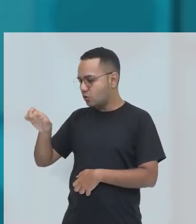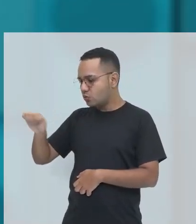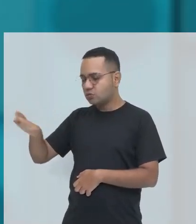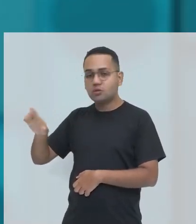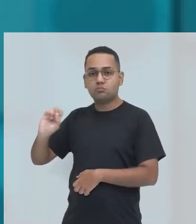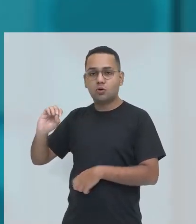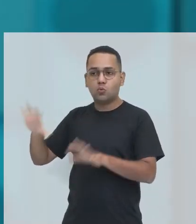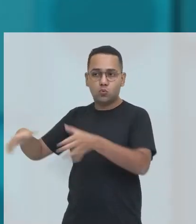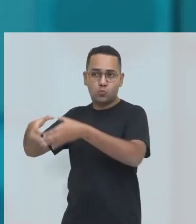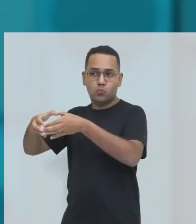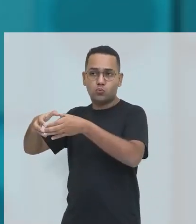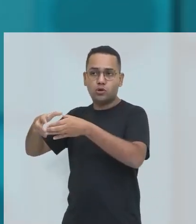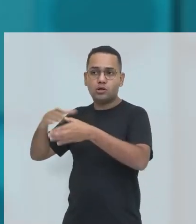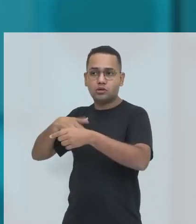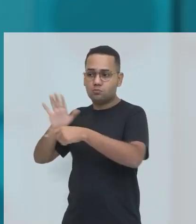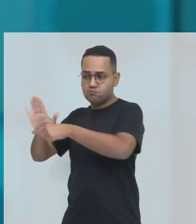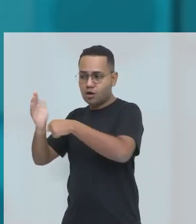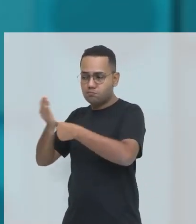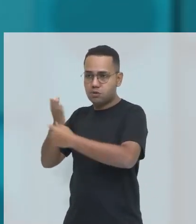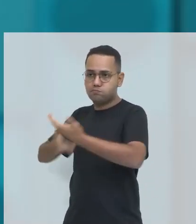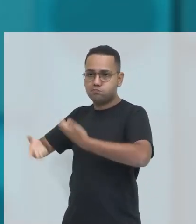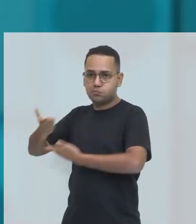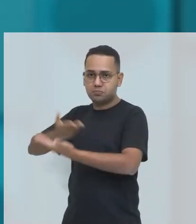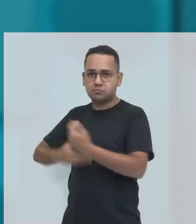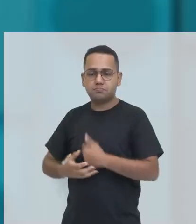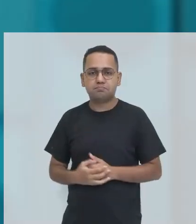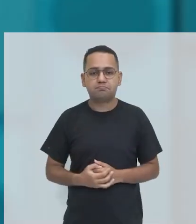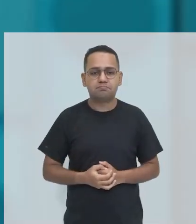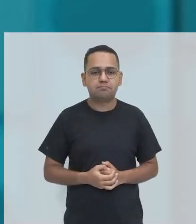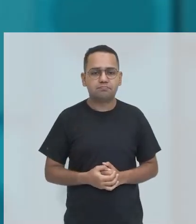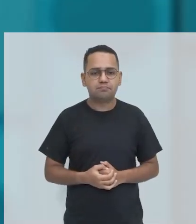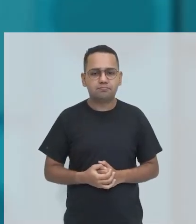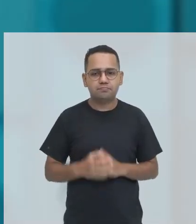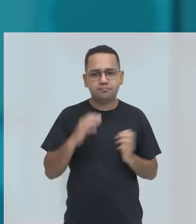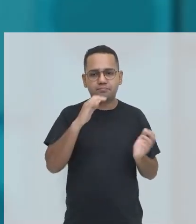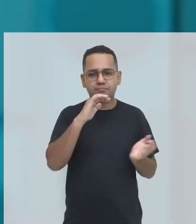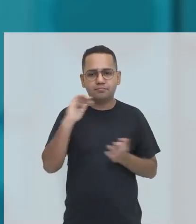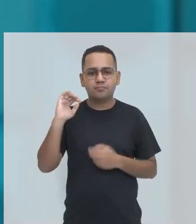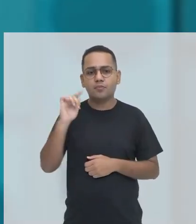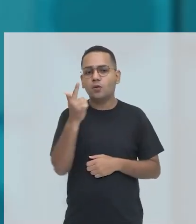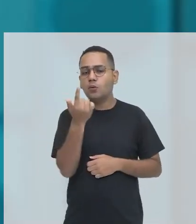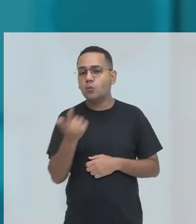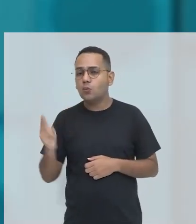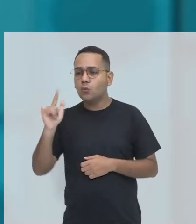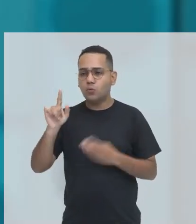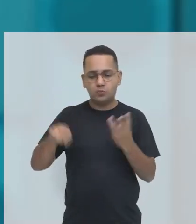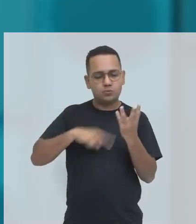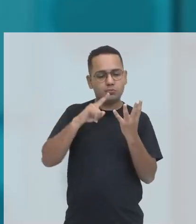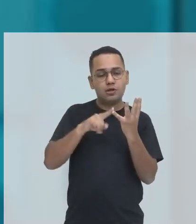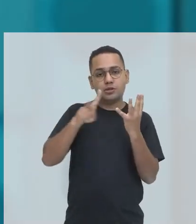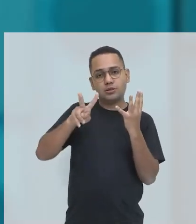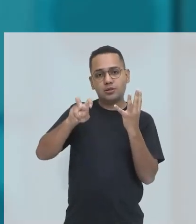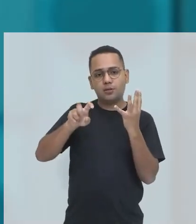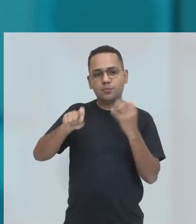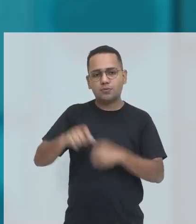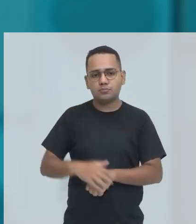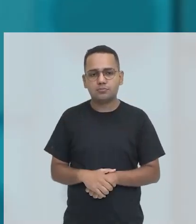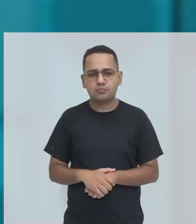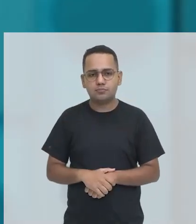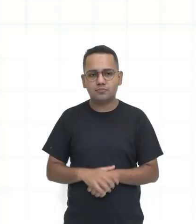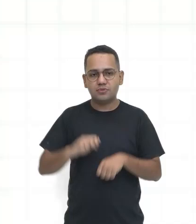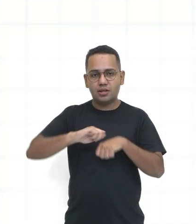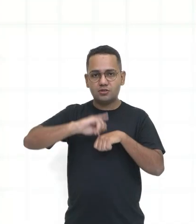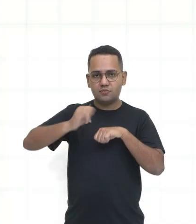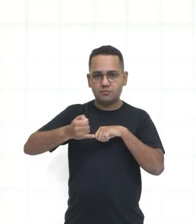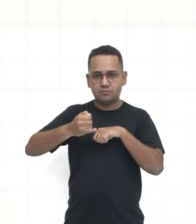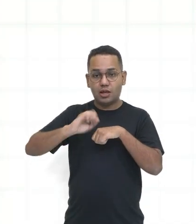sempre recíproca, sempre nessa perspectiva, ok? Um outro aspecto que nós vimos também ao longo das aulas foram os advérbios,